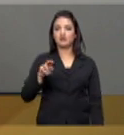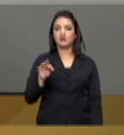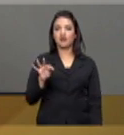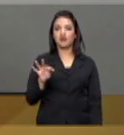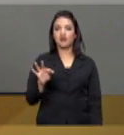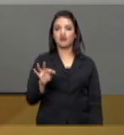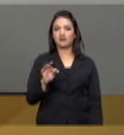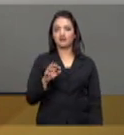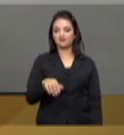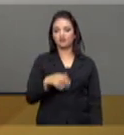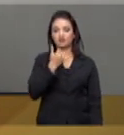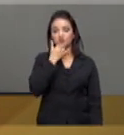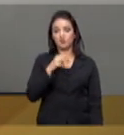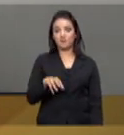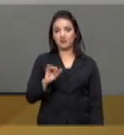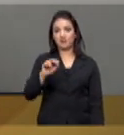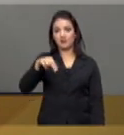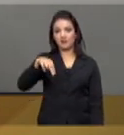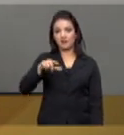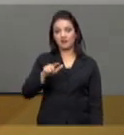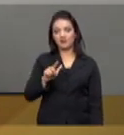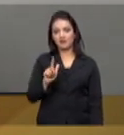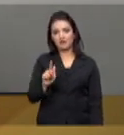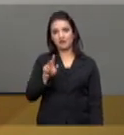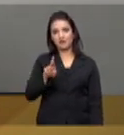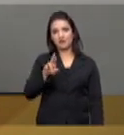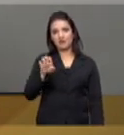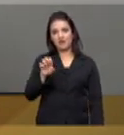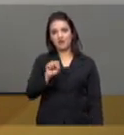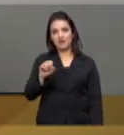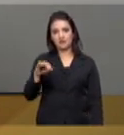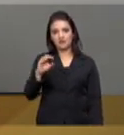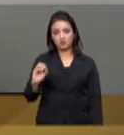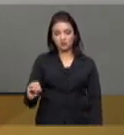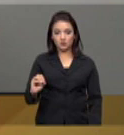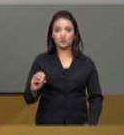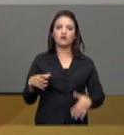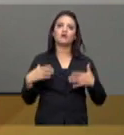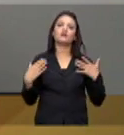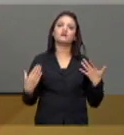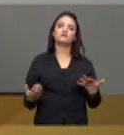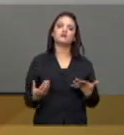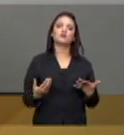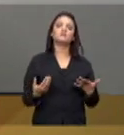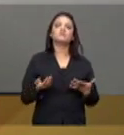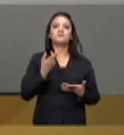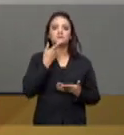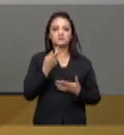vez o que fiz naquele voto, que, portanto, já foi publicado,